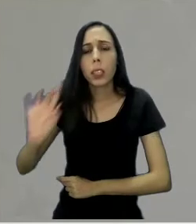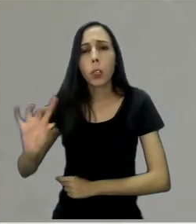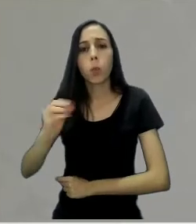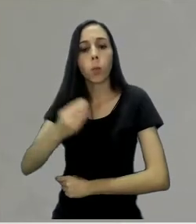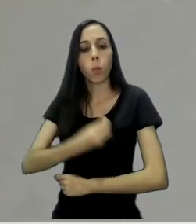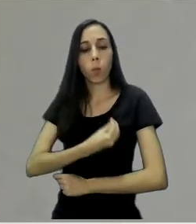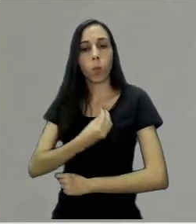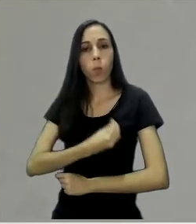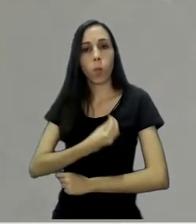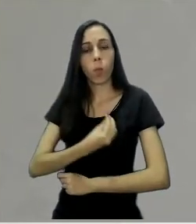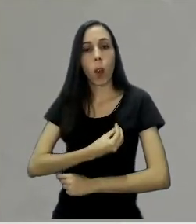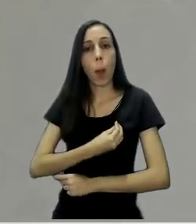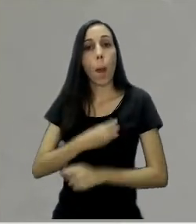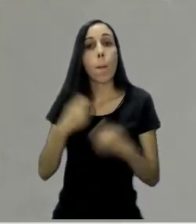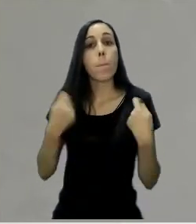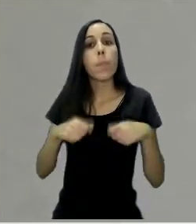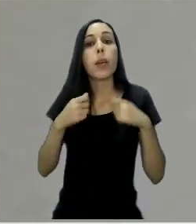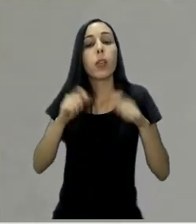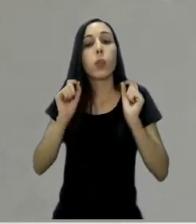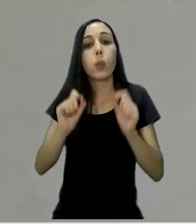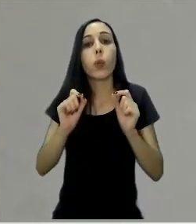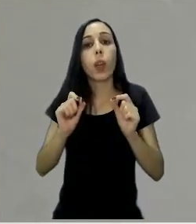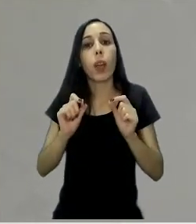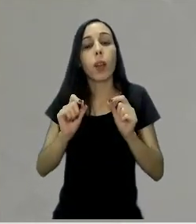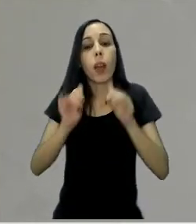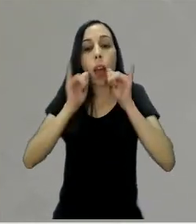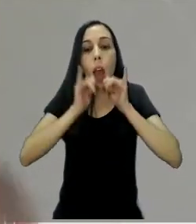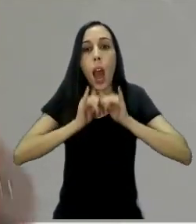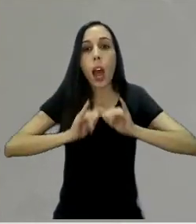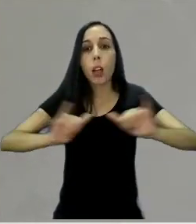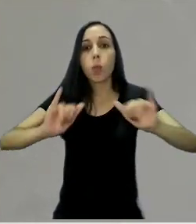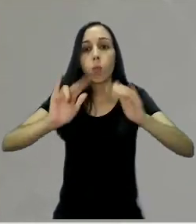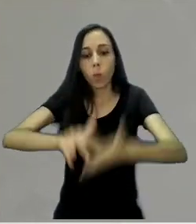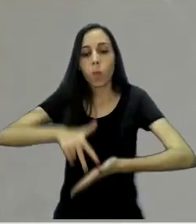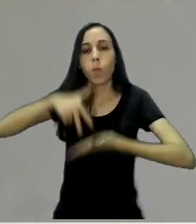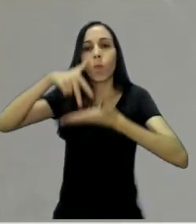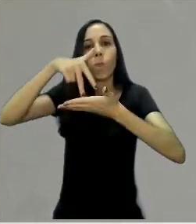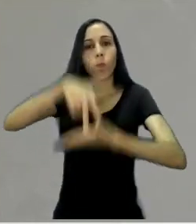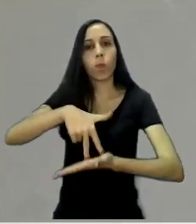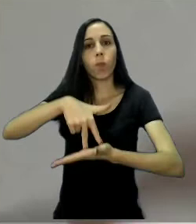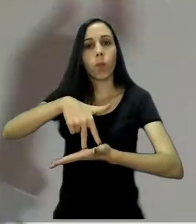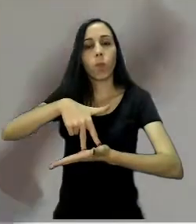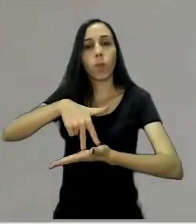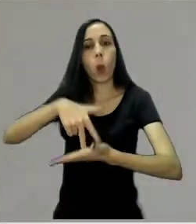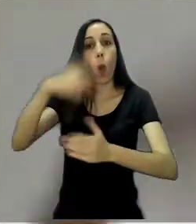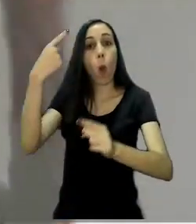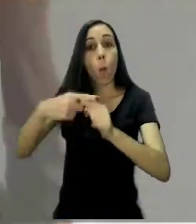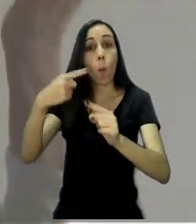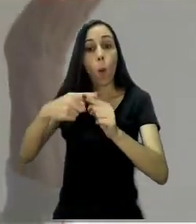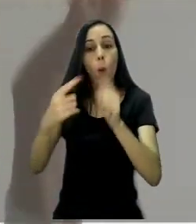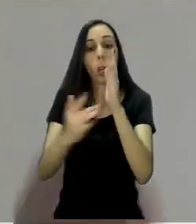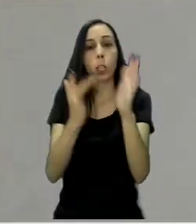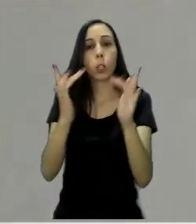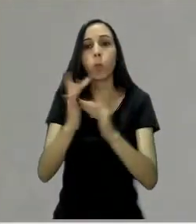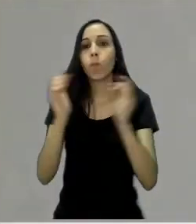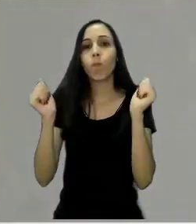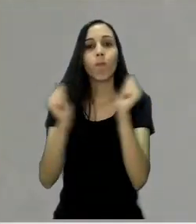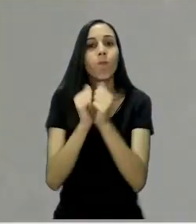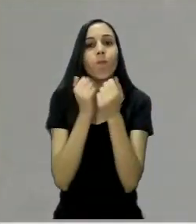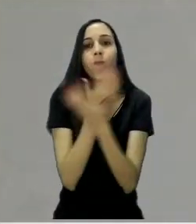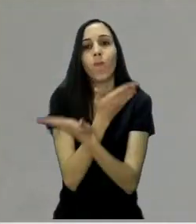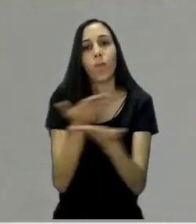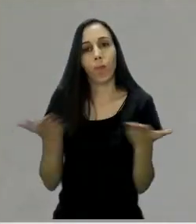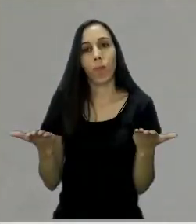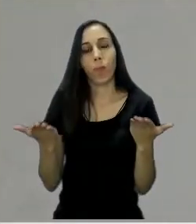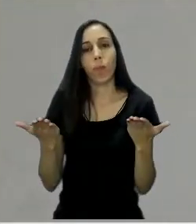de nós, pelo seu viver, deve dizer ao mundo: levanta-te,